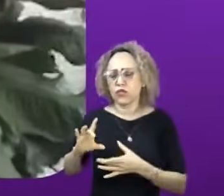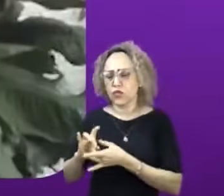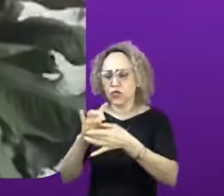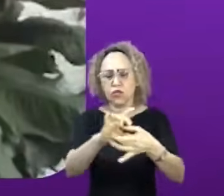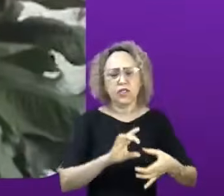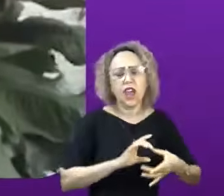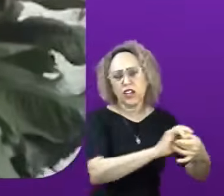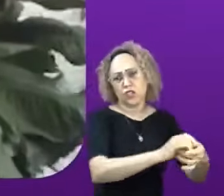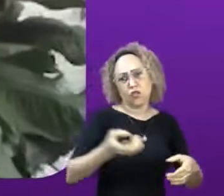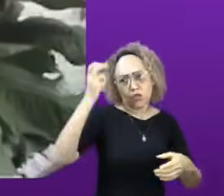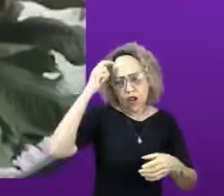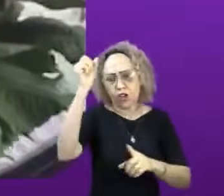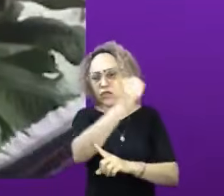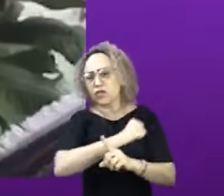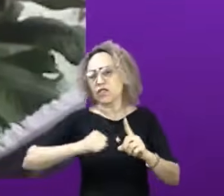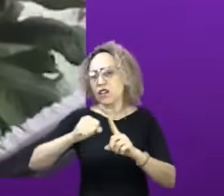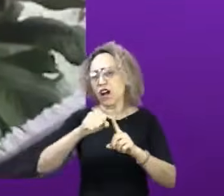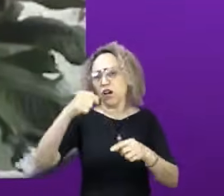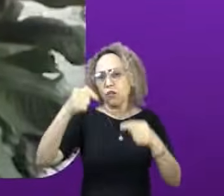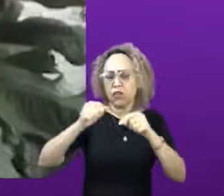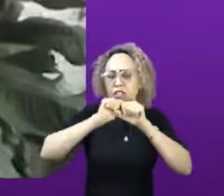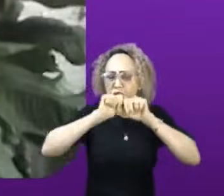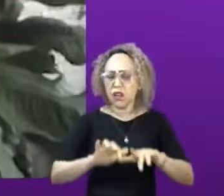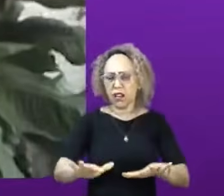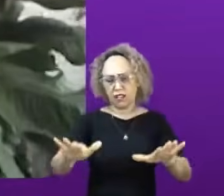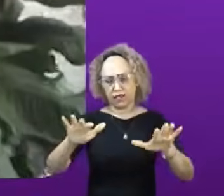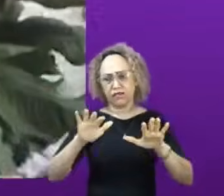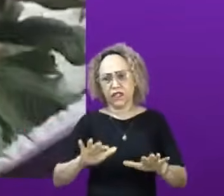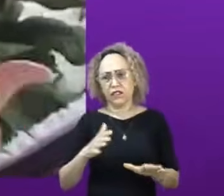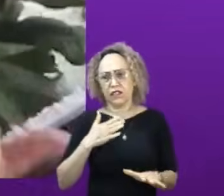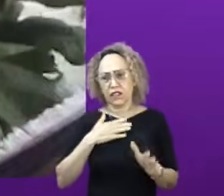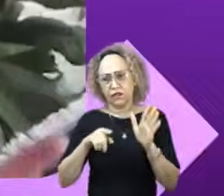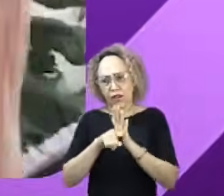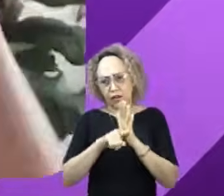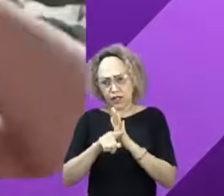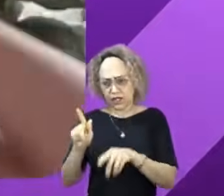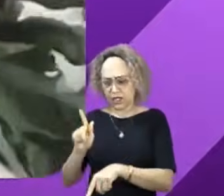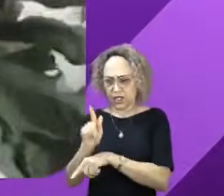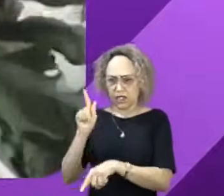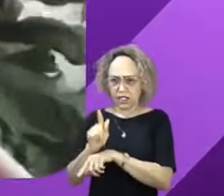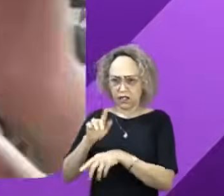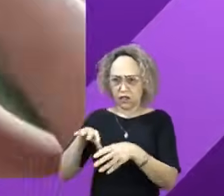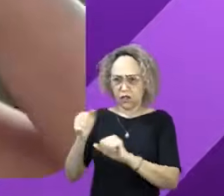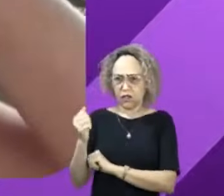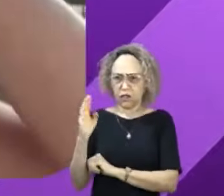respeito, né? Então, a gente, com a minha pesquisa da graduação também, que eu